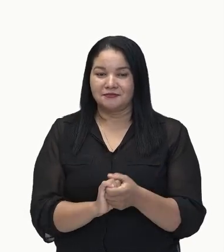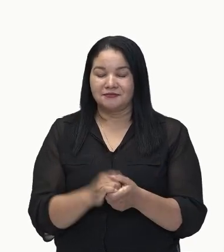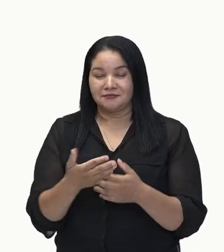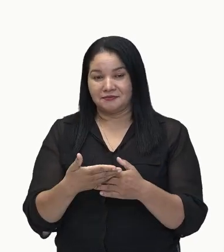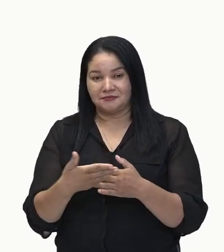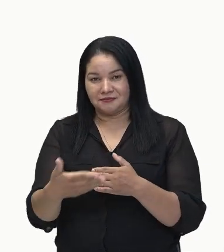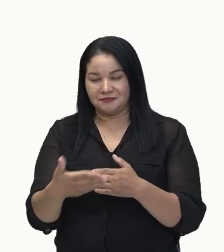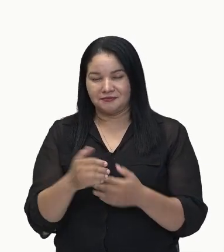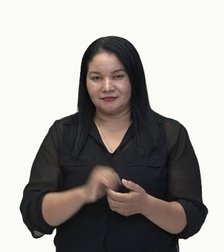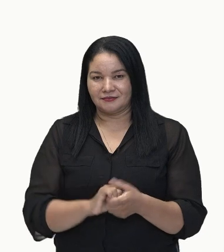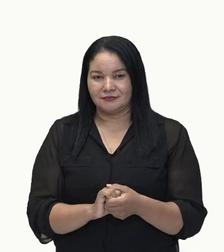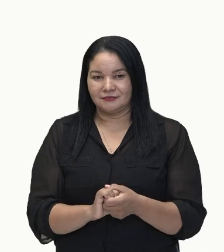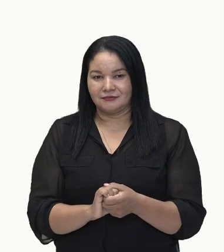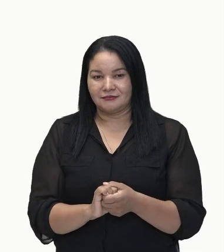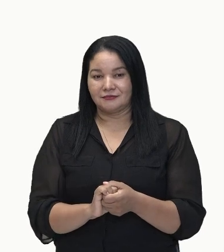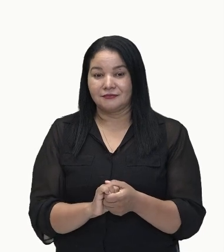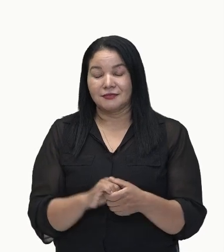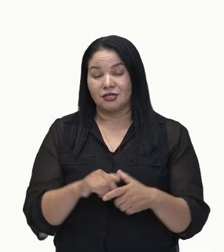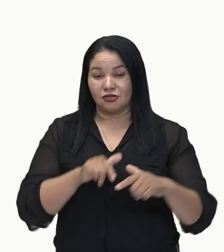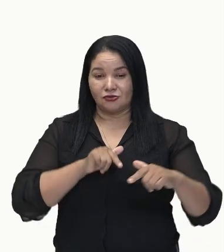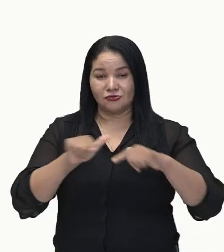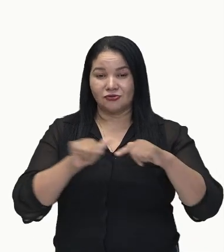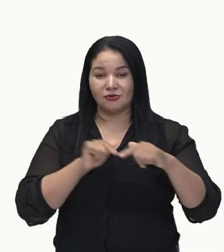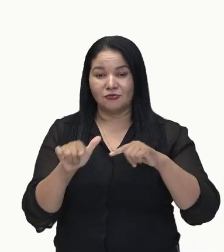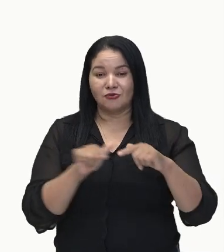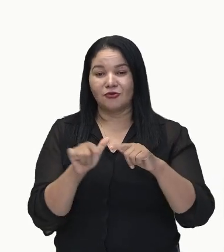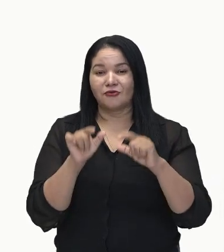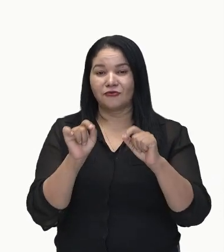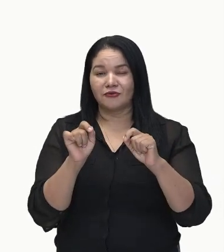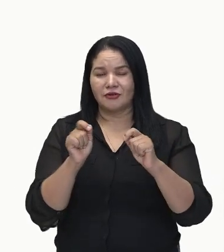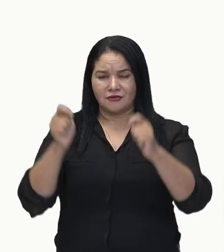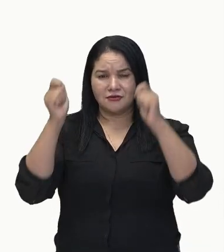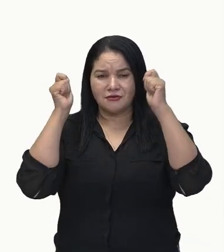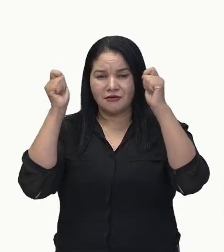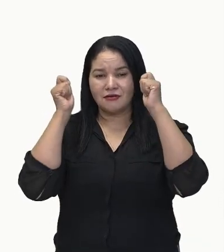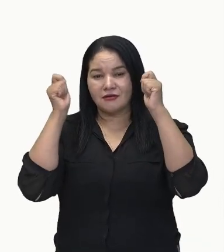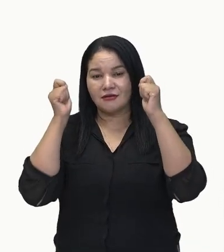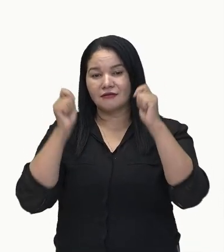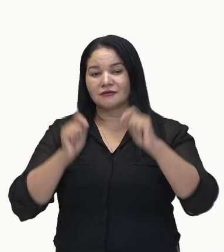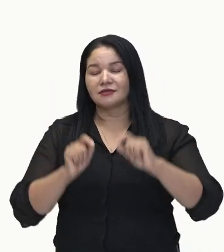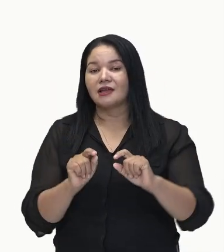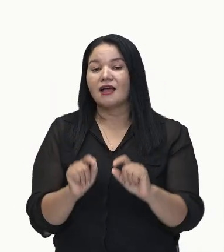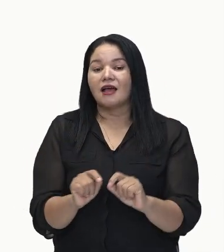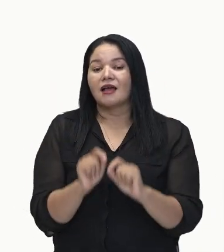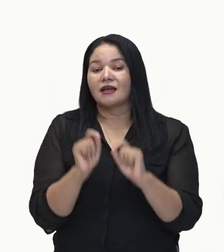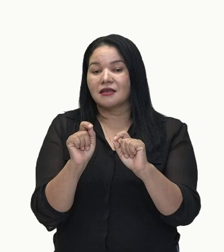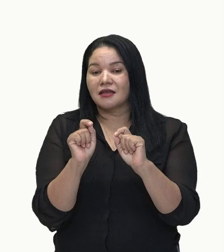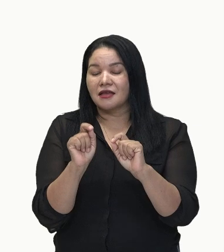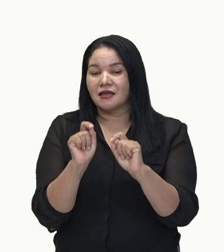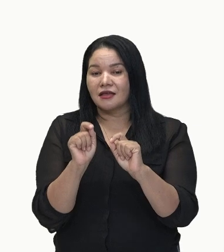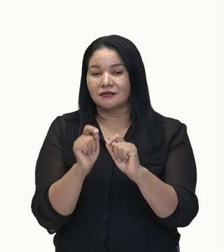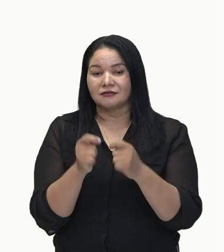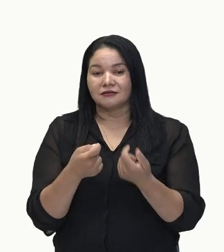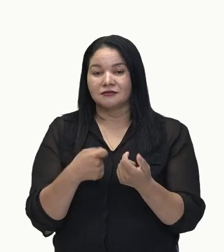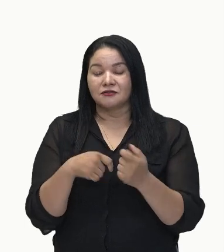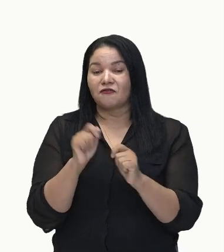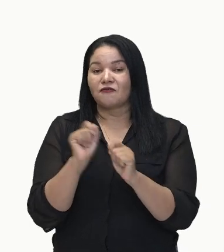Prosseguindo. Os trabalhadores estão fazendo greve. Quem está fazendo